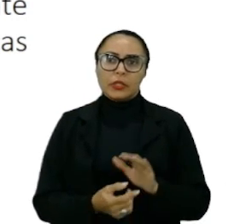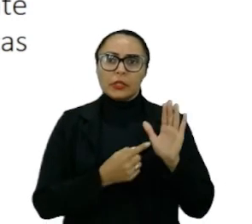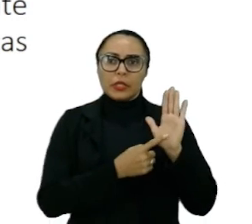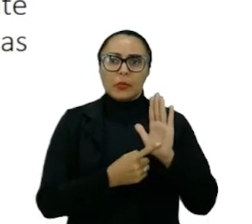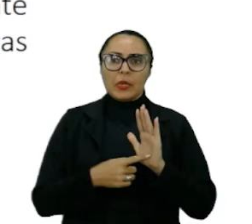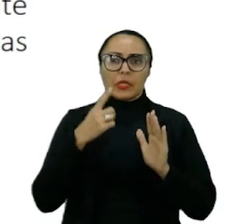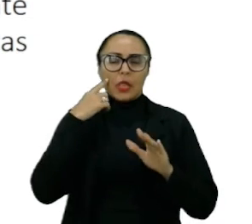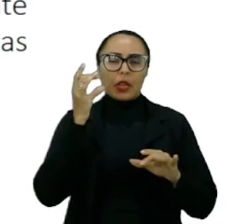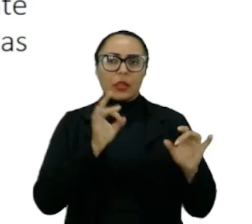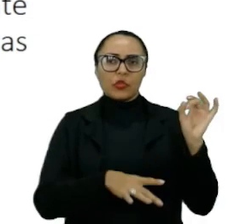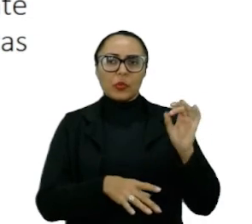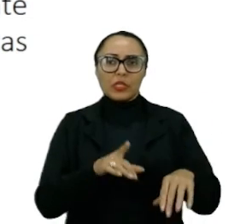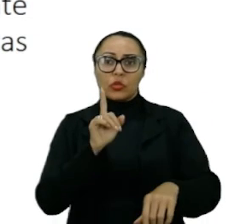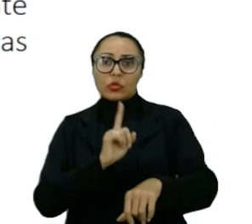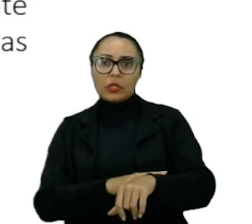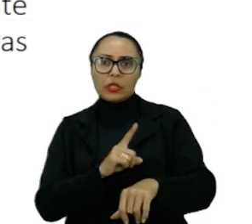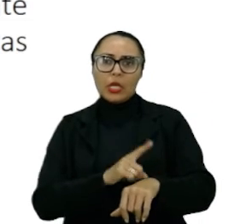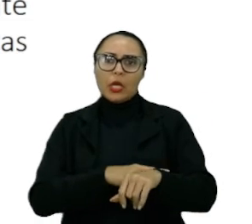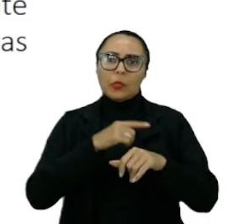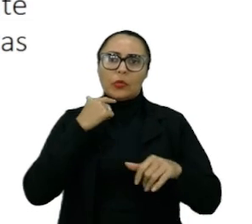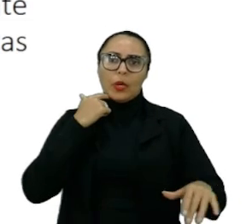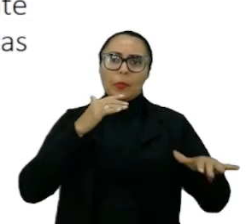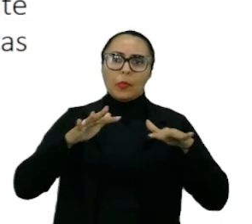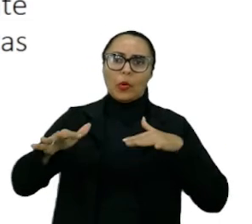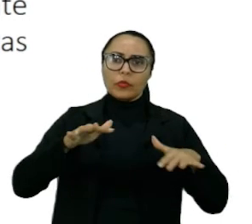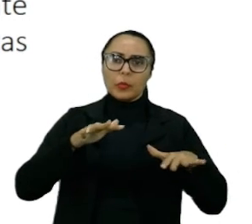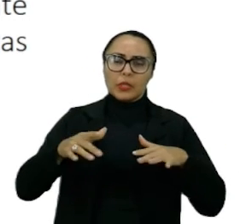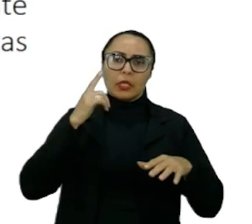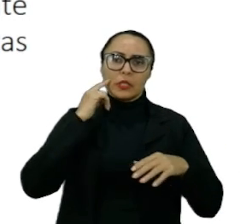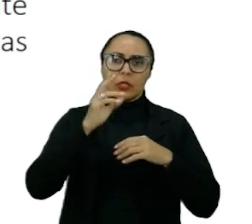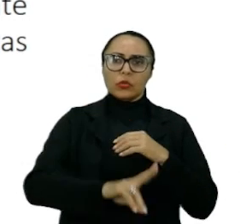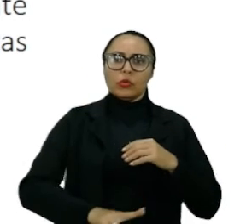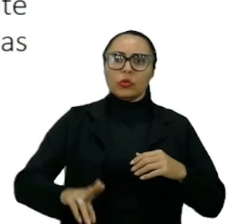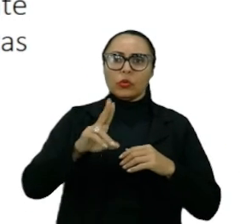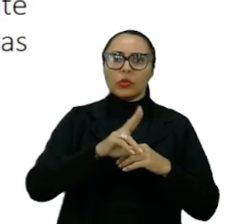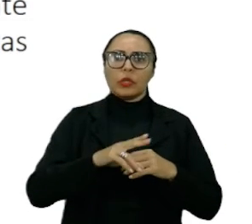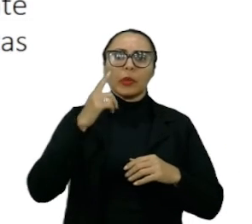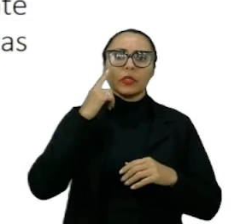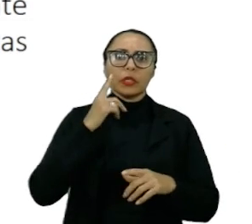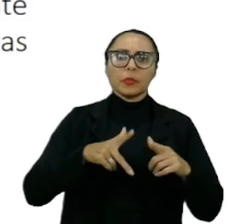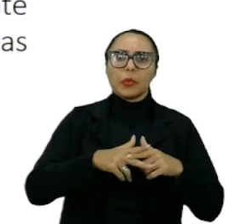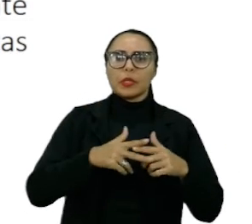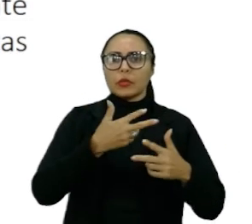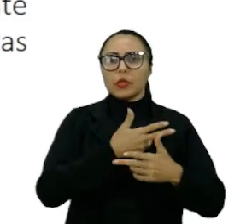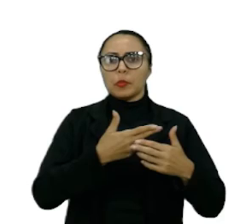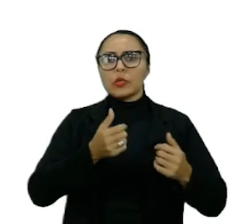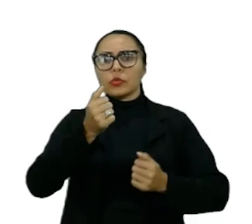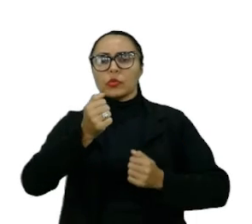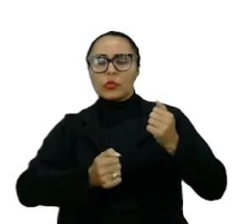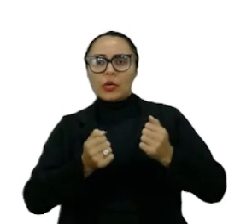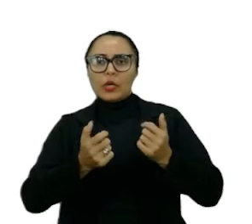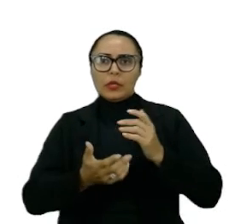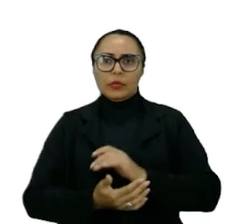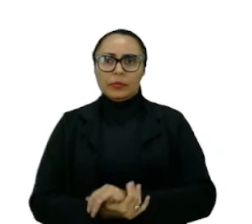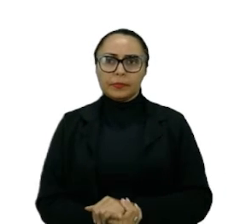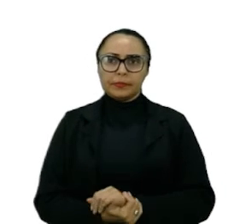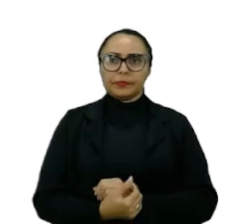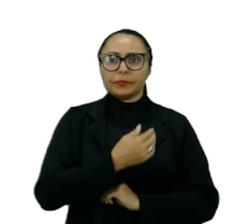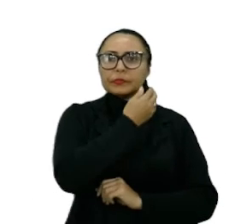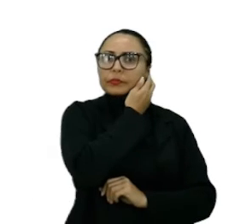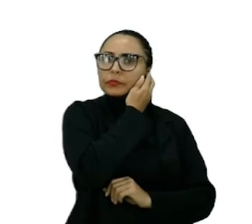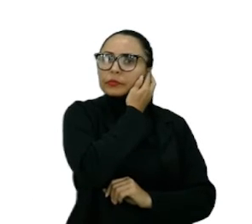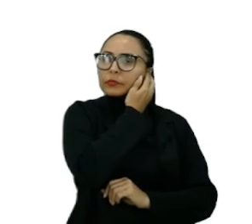durante a movimentação, manuseio, no abastecimento de peças automotivas na linha de produção.